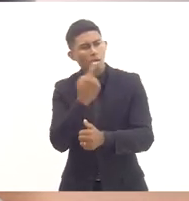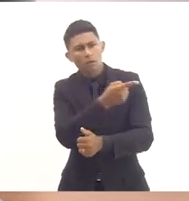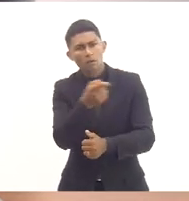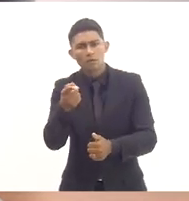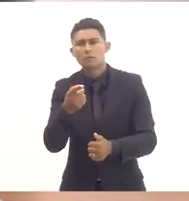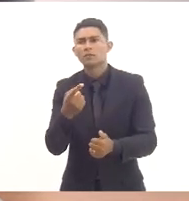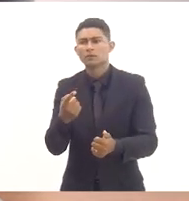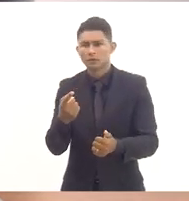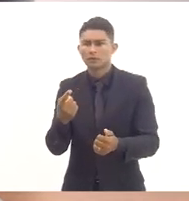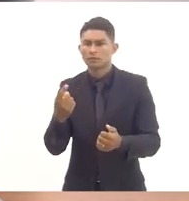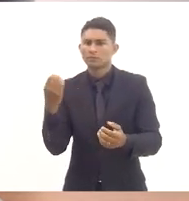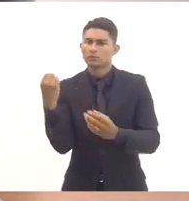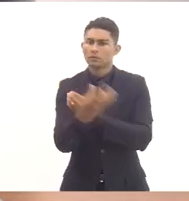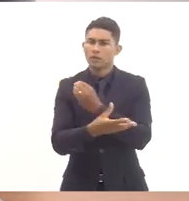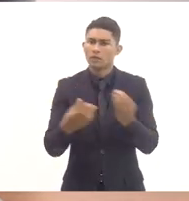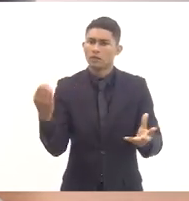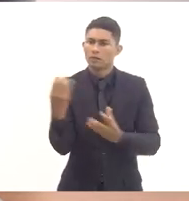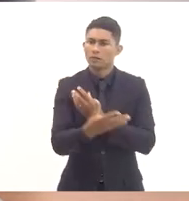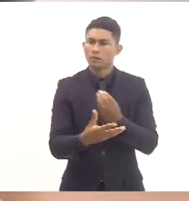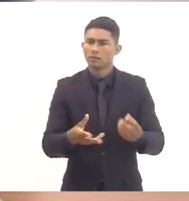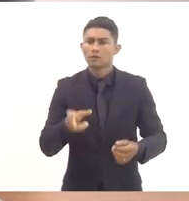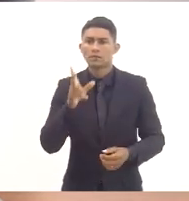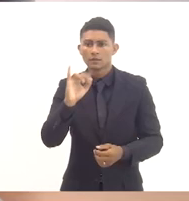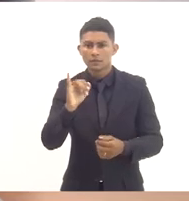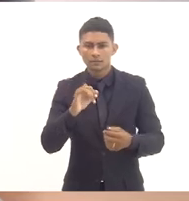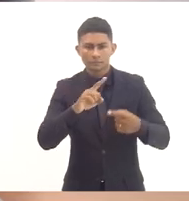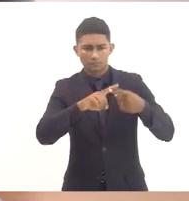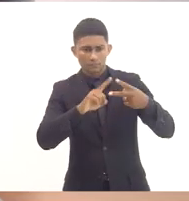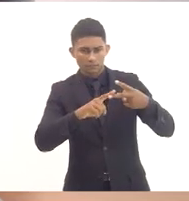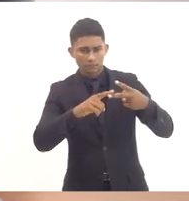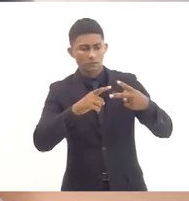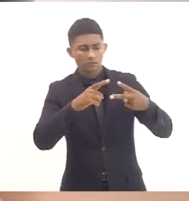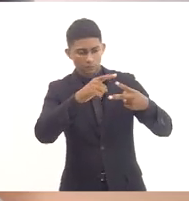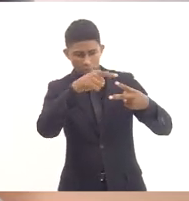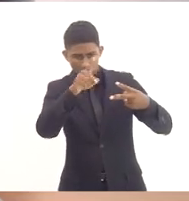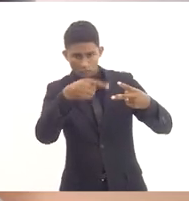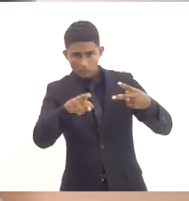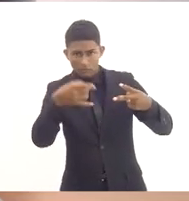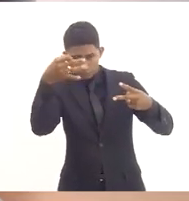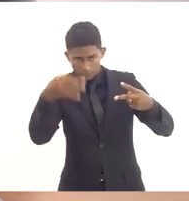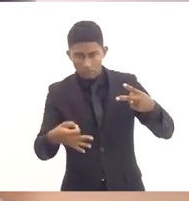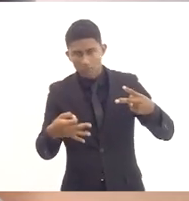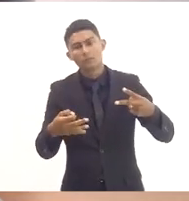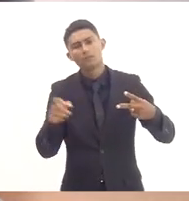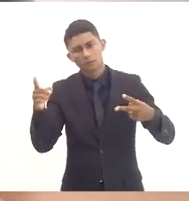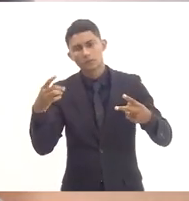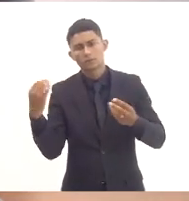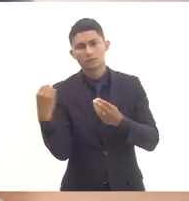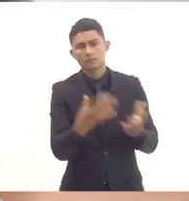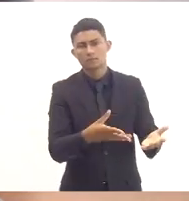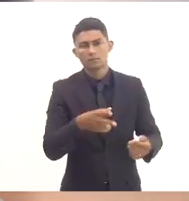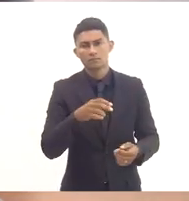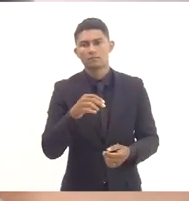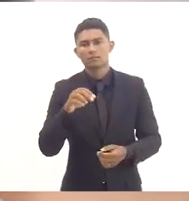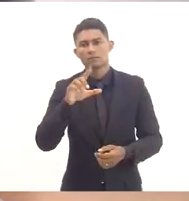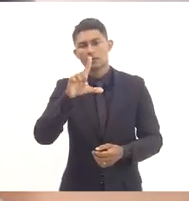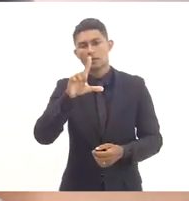benefícios tem sido concedidos estando preenchidos esses dois requisitos tá é a